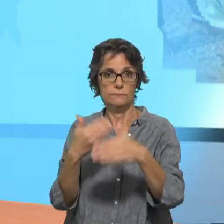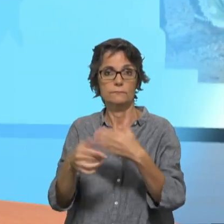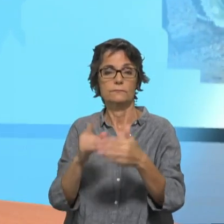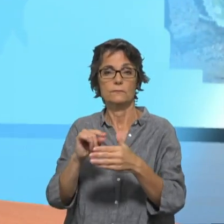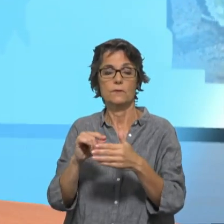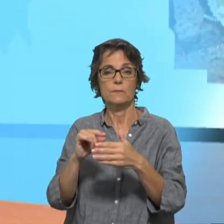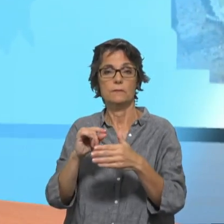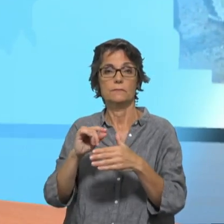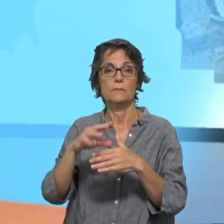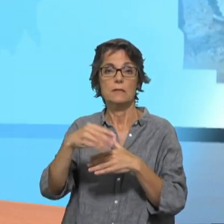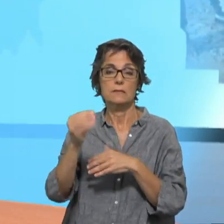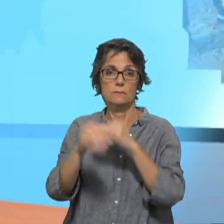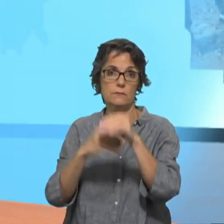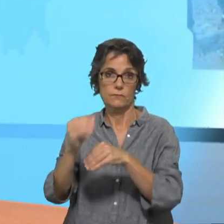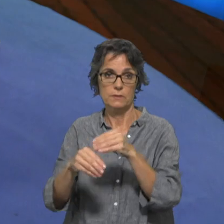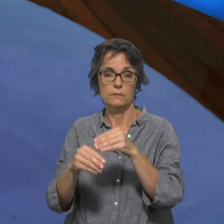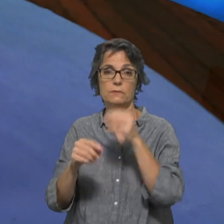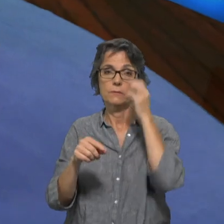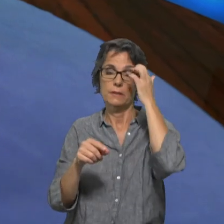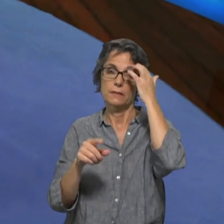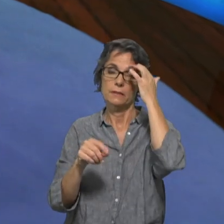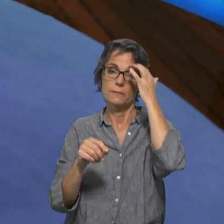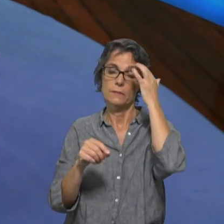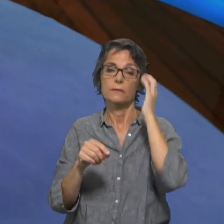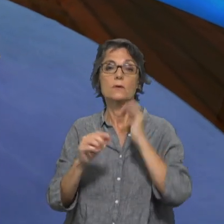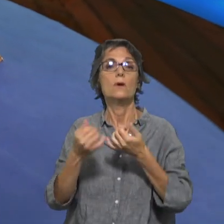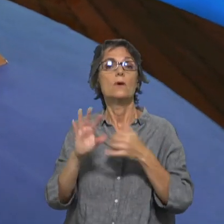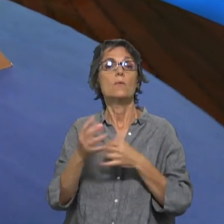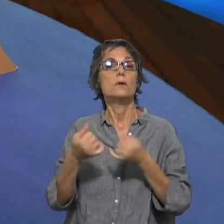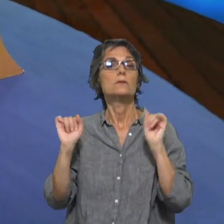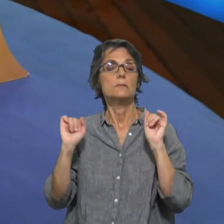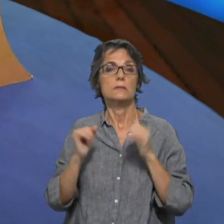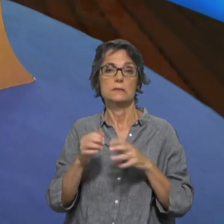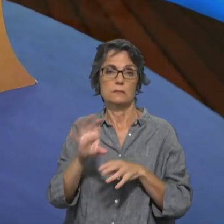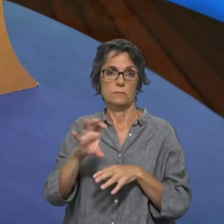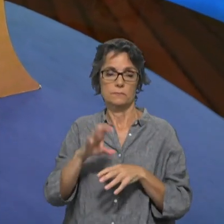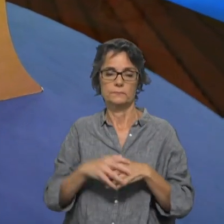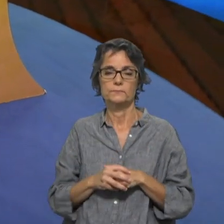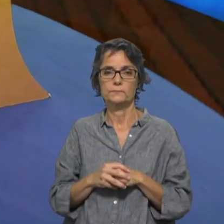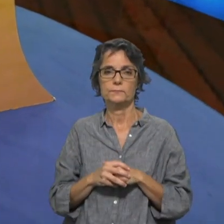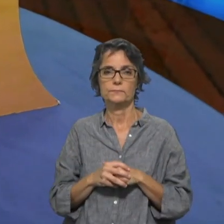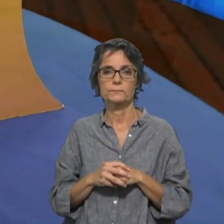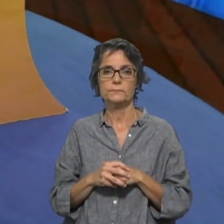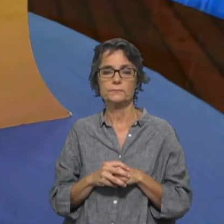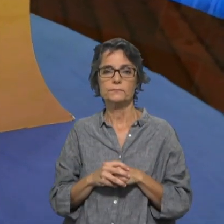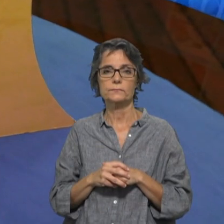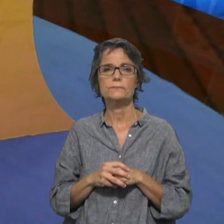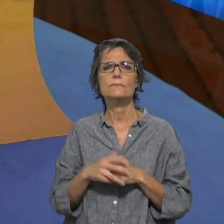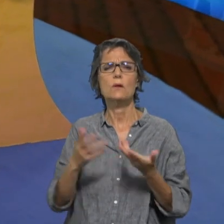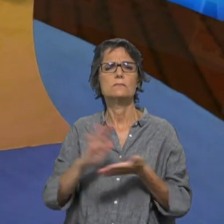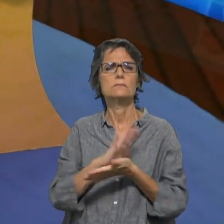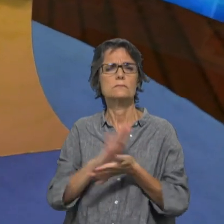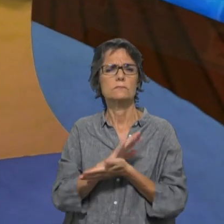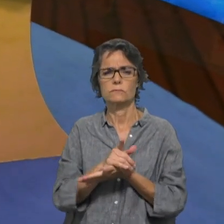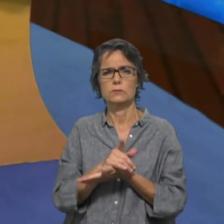pós-referendo e consolidação da independência do país. O jornalismo teve aí um papel importante,